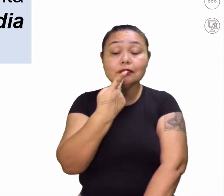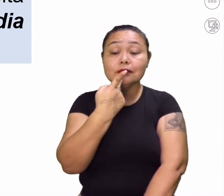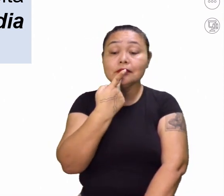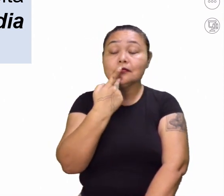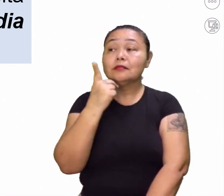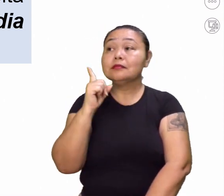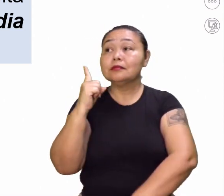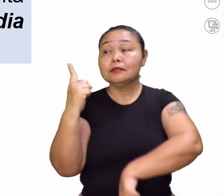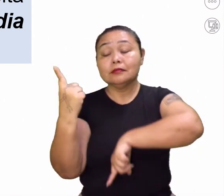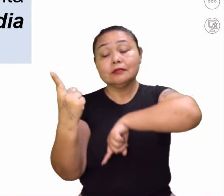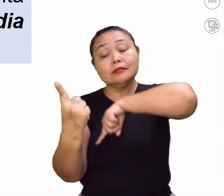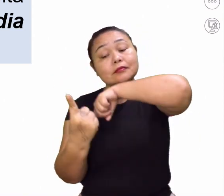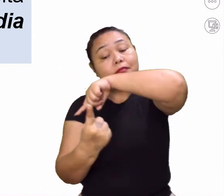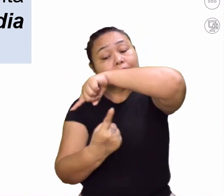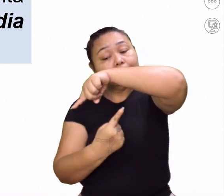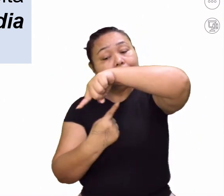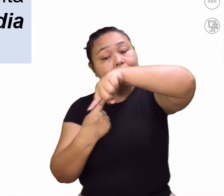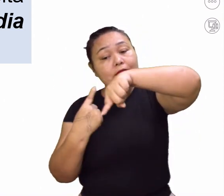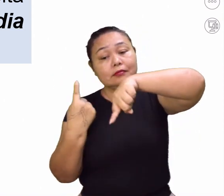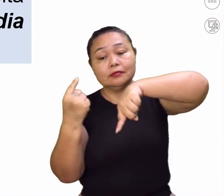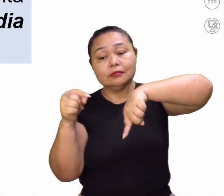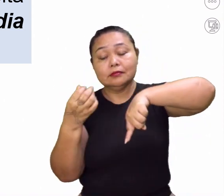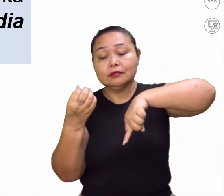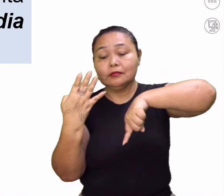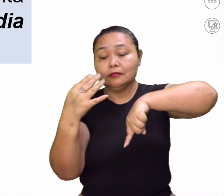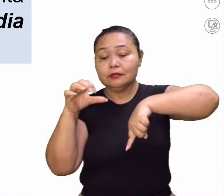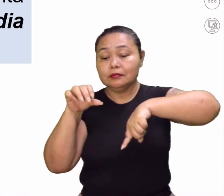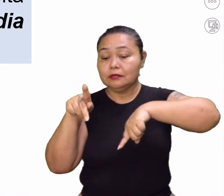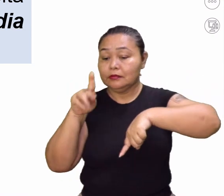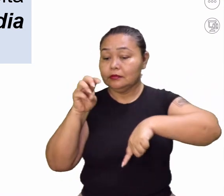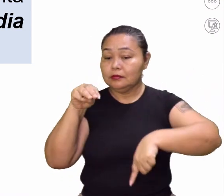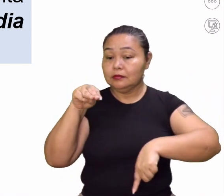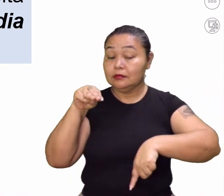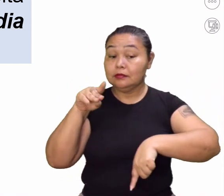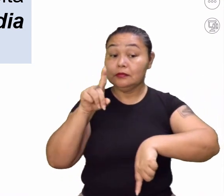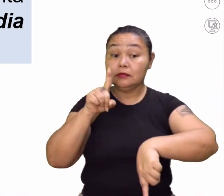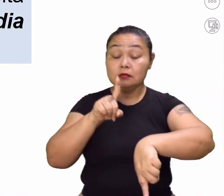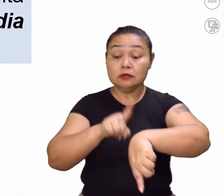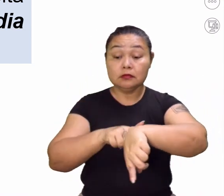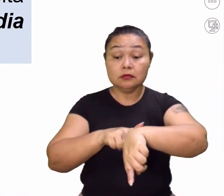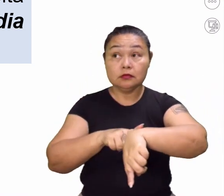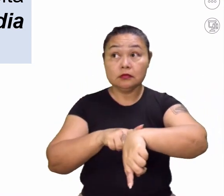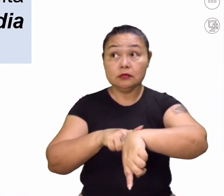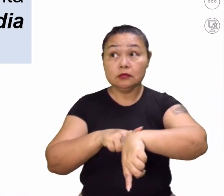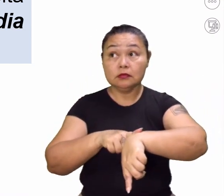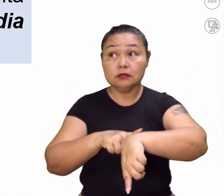que a velocidade média é de 1.600 km por hora